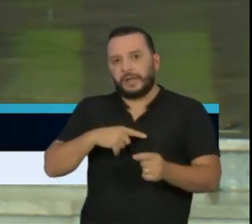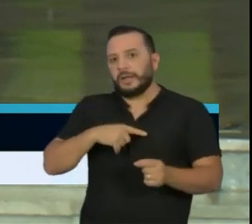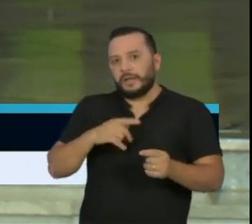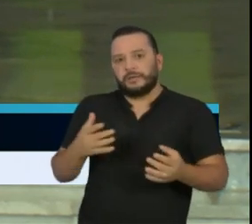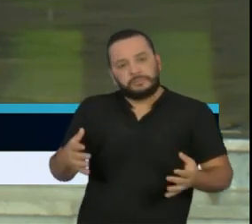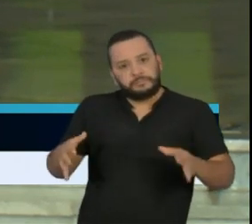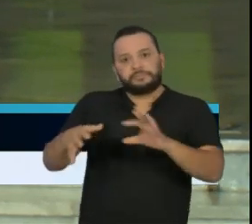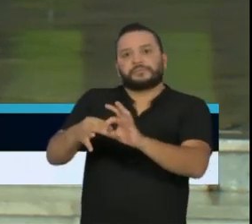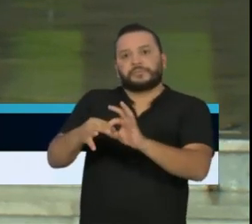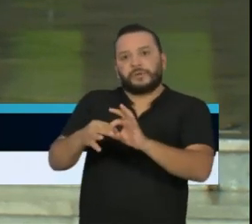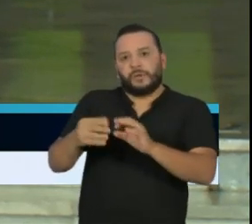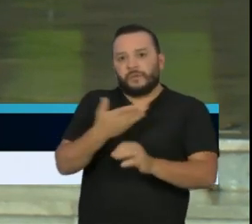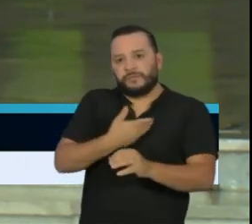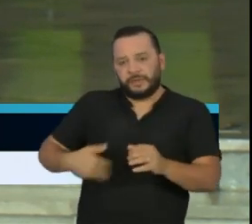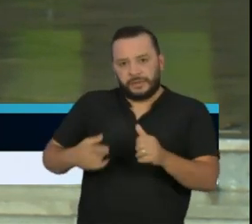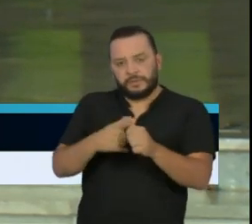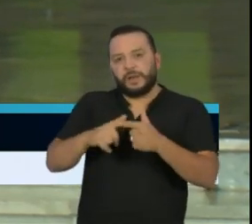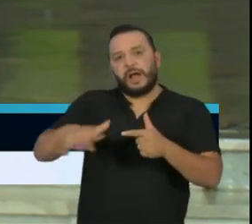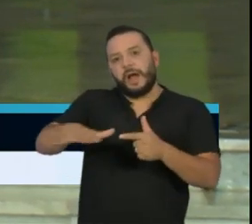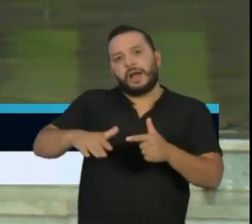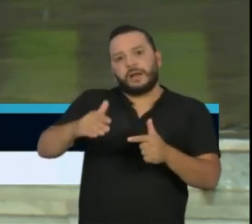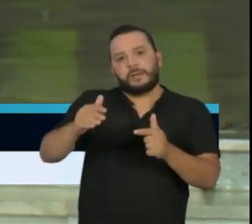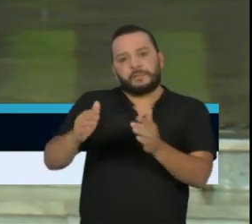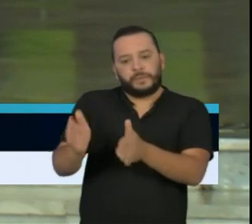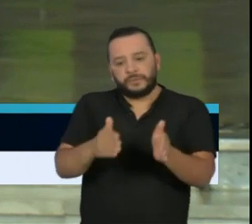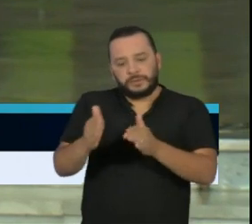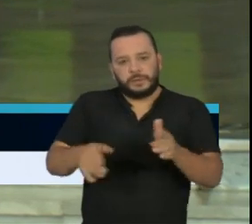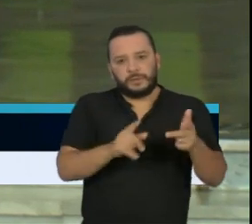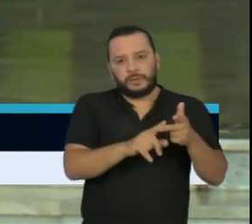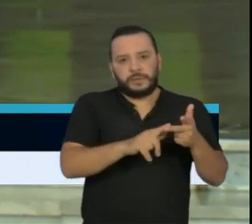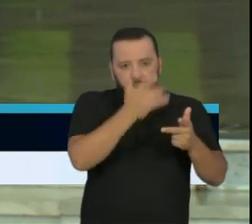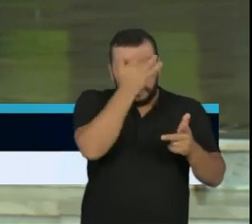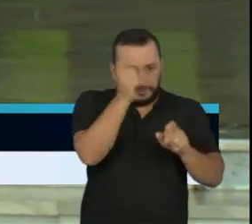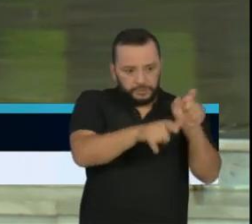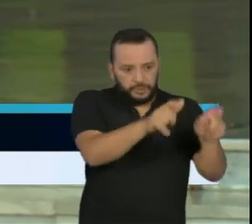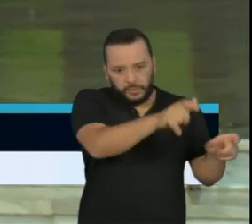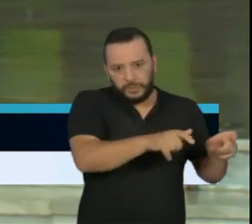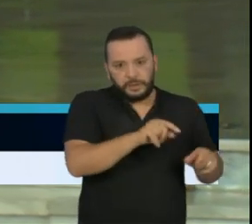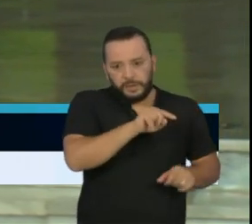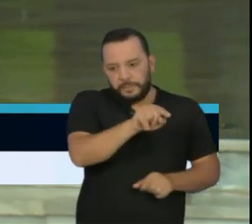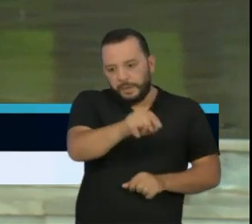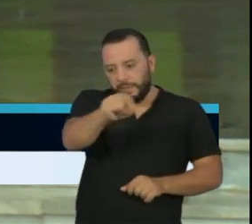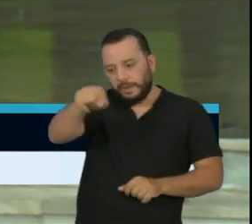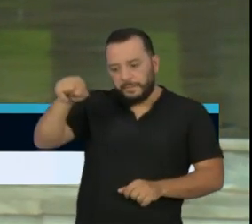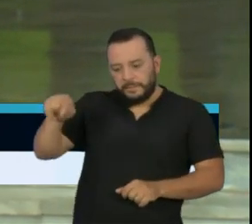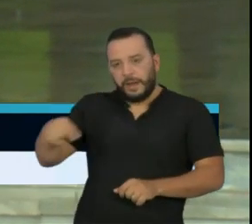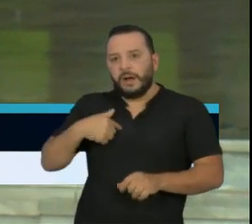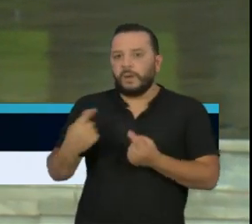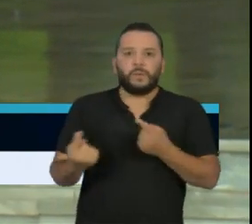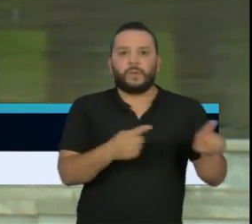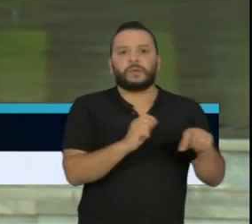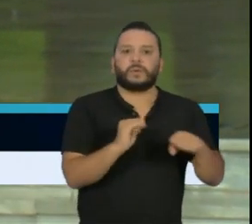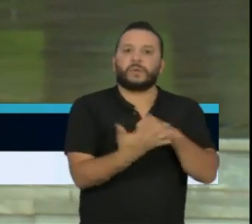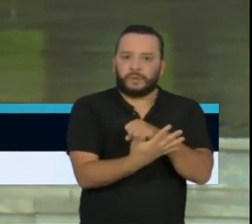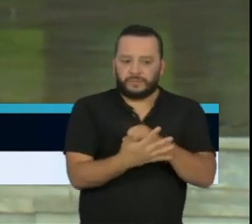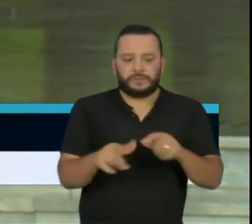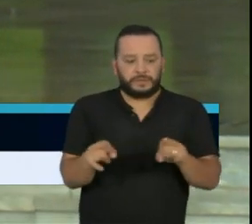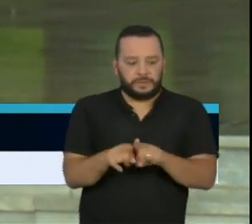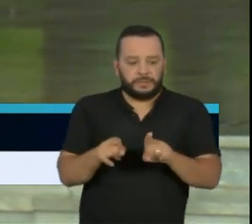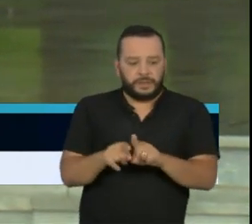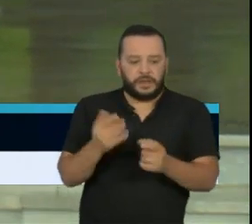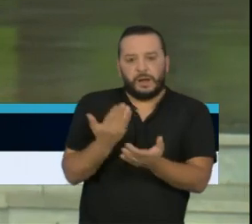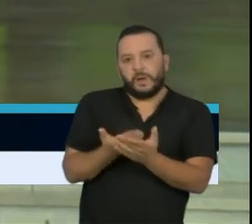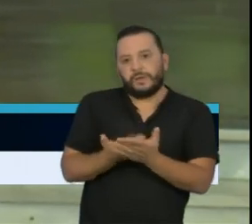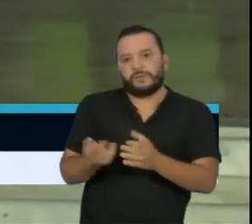setores produtivos e cidadãos em prol do combate ao coronavírus e principalmente à volta da